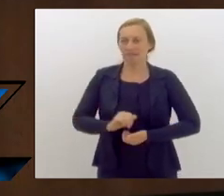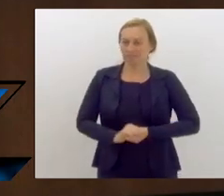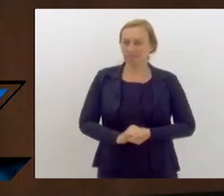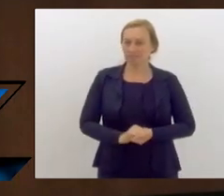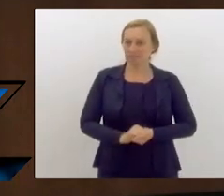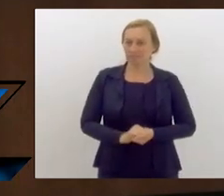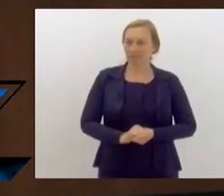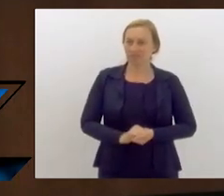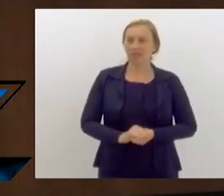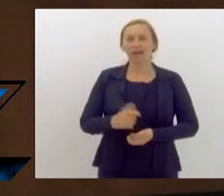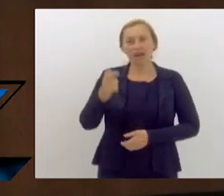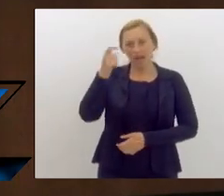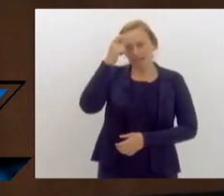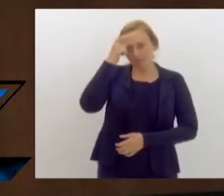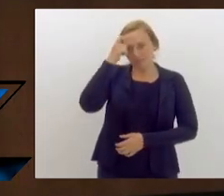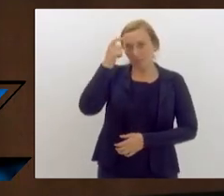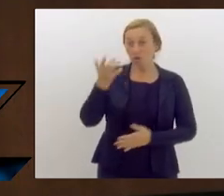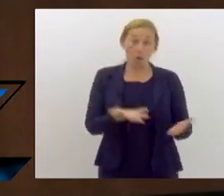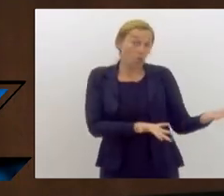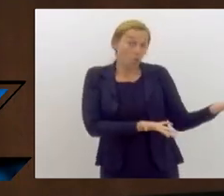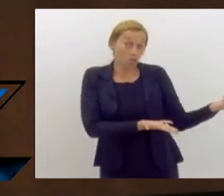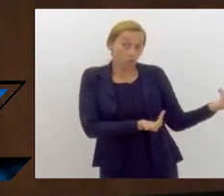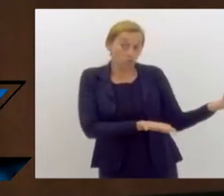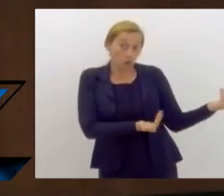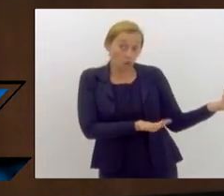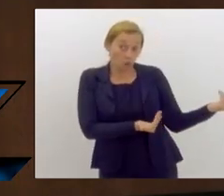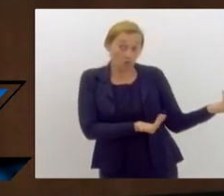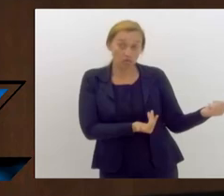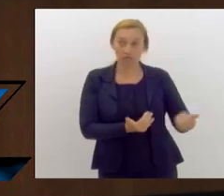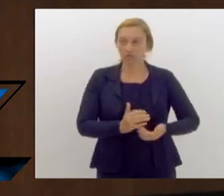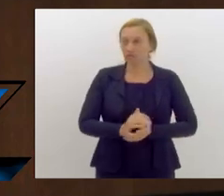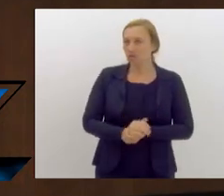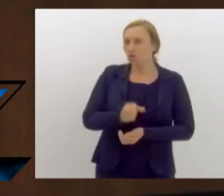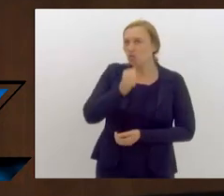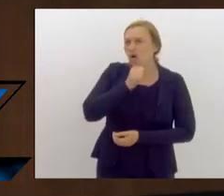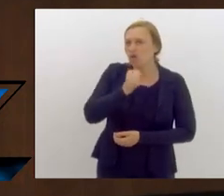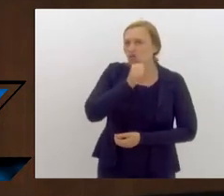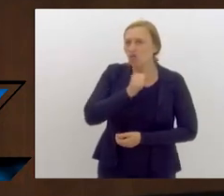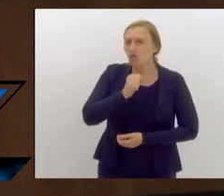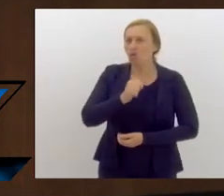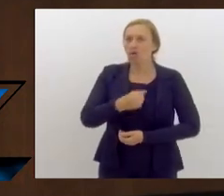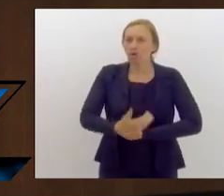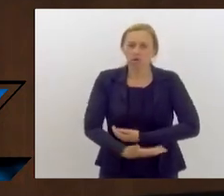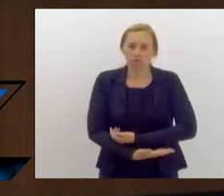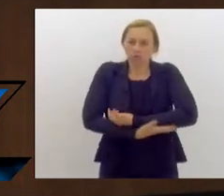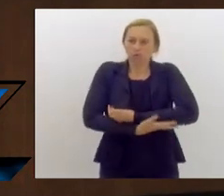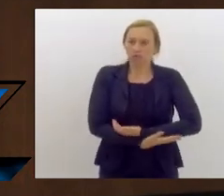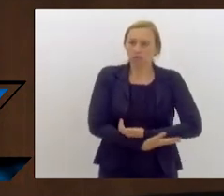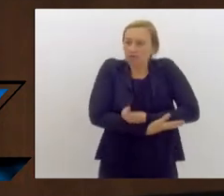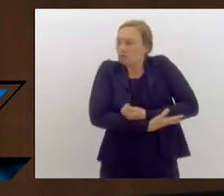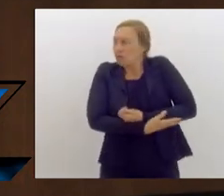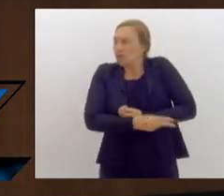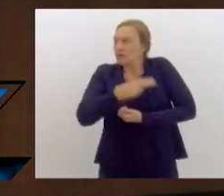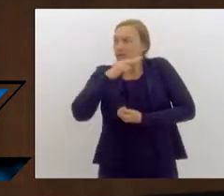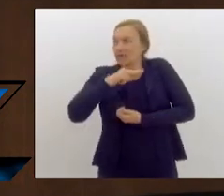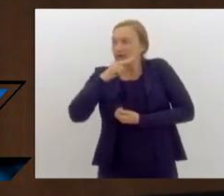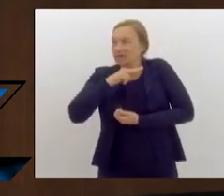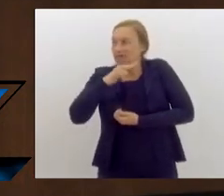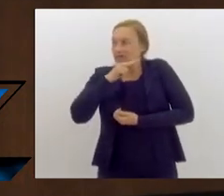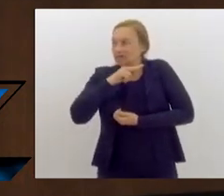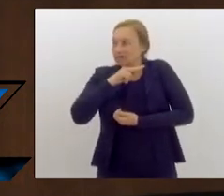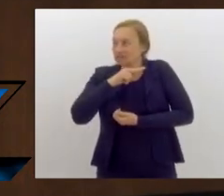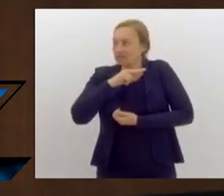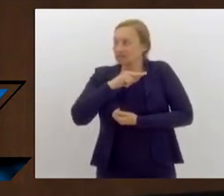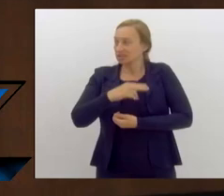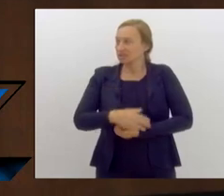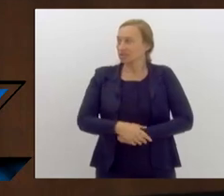eu faço aqui a memória um jovem uma vovô tava com uma filha uma criança uma meta no colo foi atropelada por